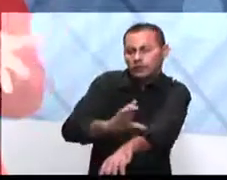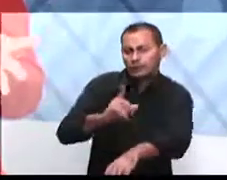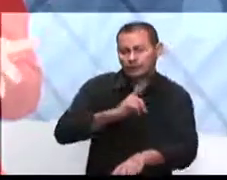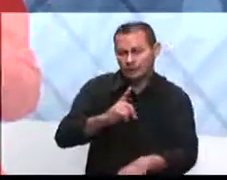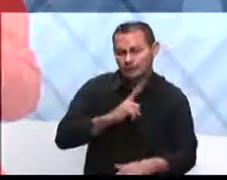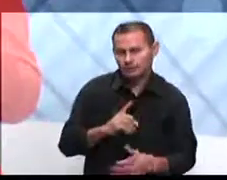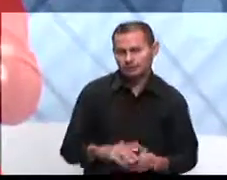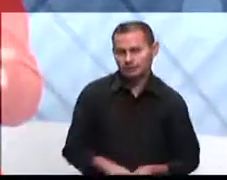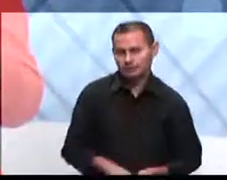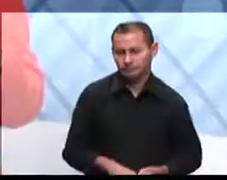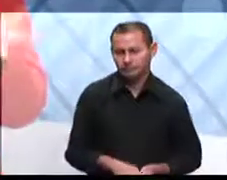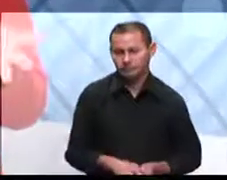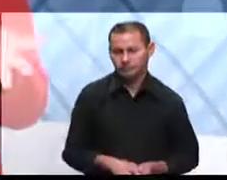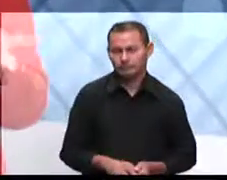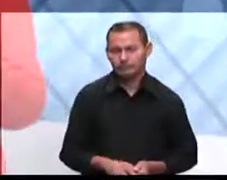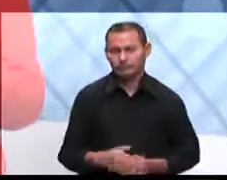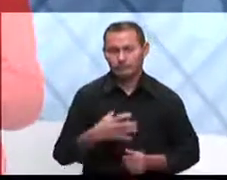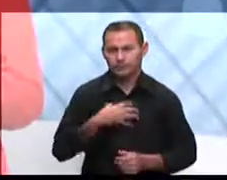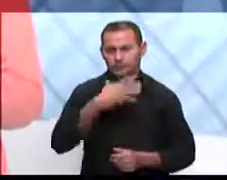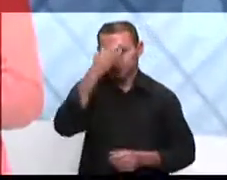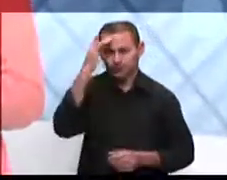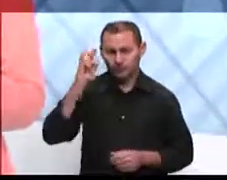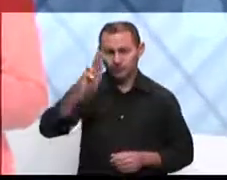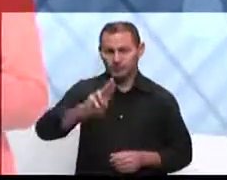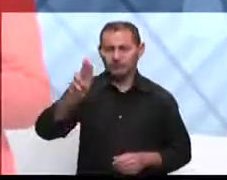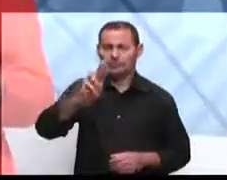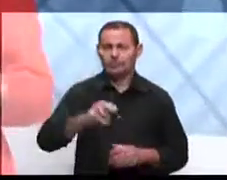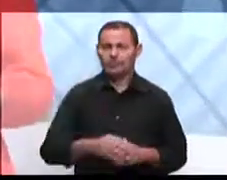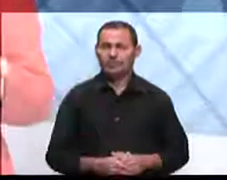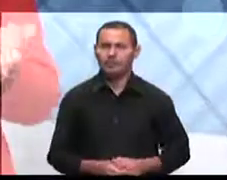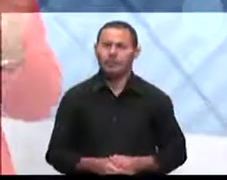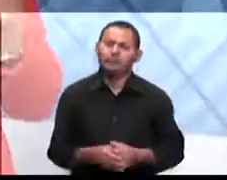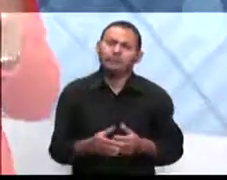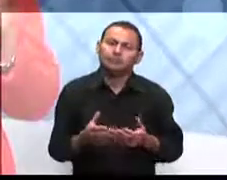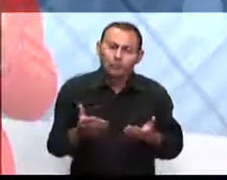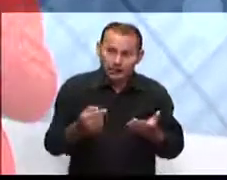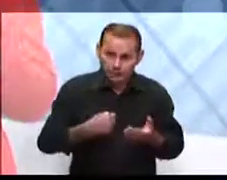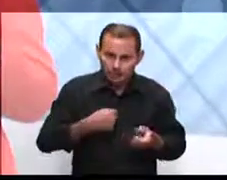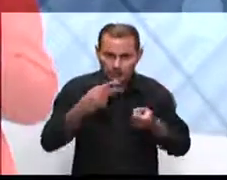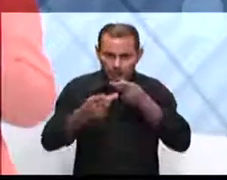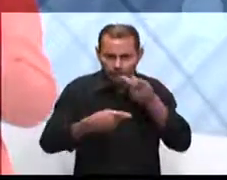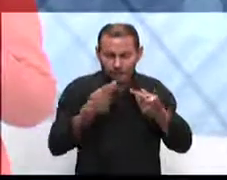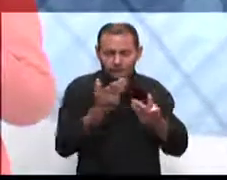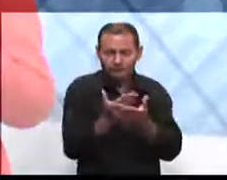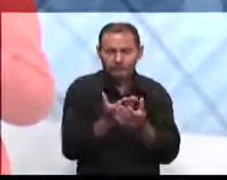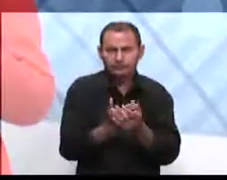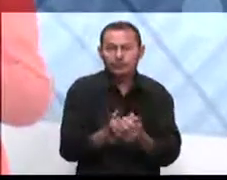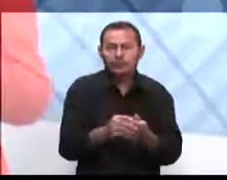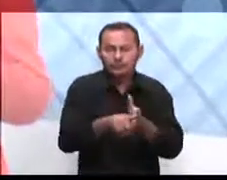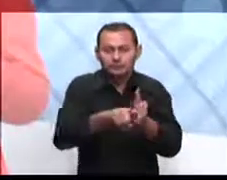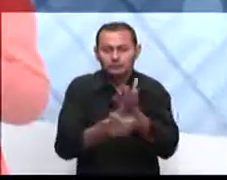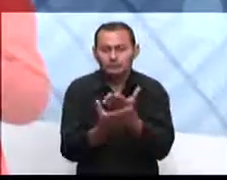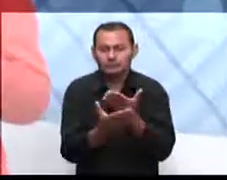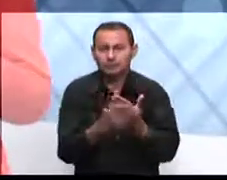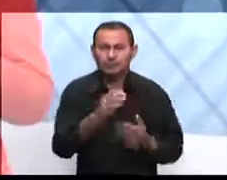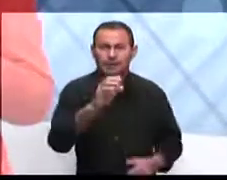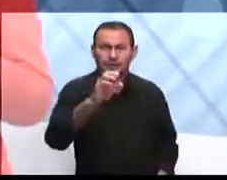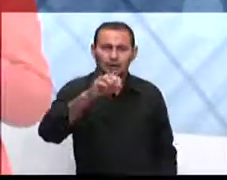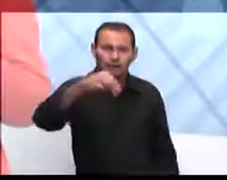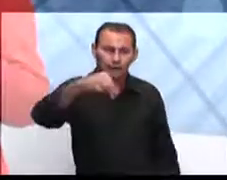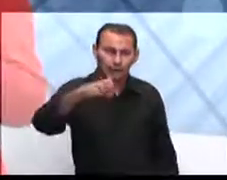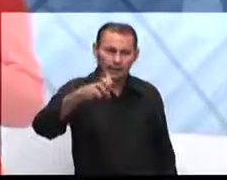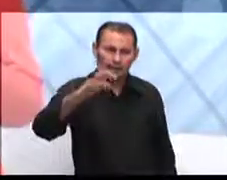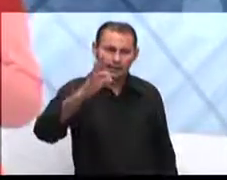a pesquisa de perfil do consumidor. Agora, quando eu falo pesquisa netnográfico,